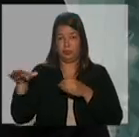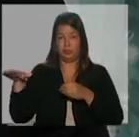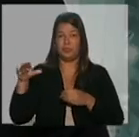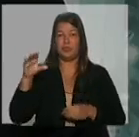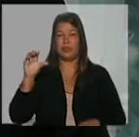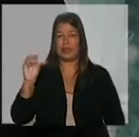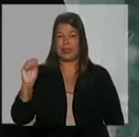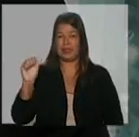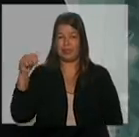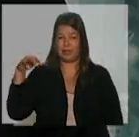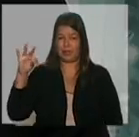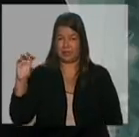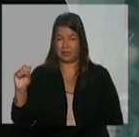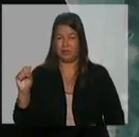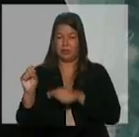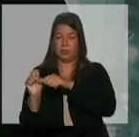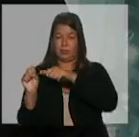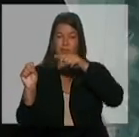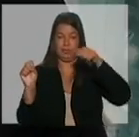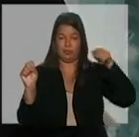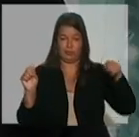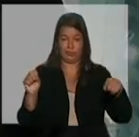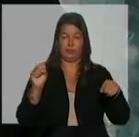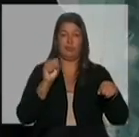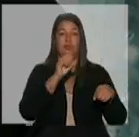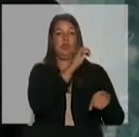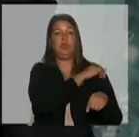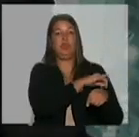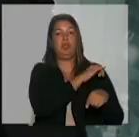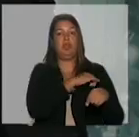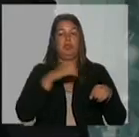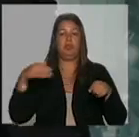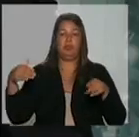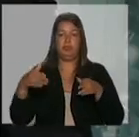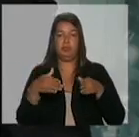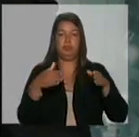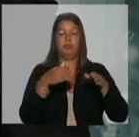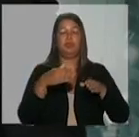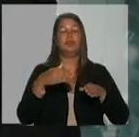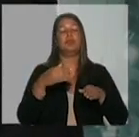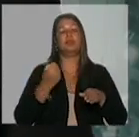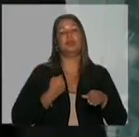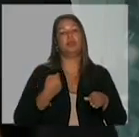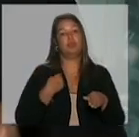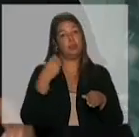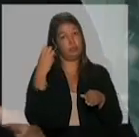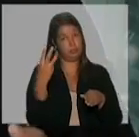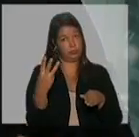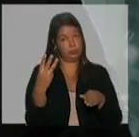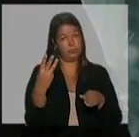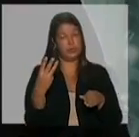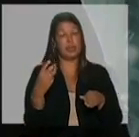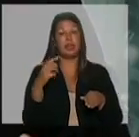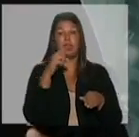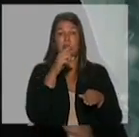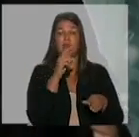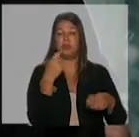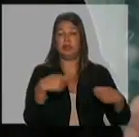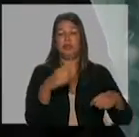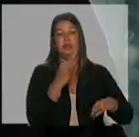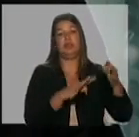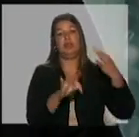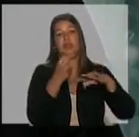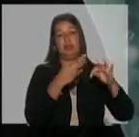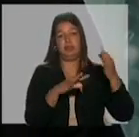da Bacia de Santos para a costa do Rio de Janeiro, que a gente chama de Rota 3, ok? Então, esse gás tem que chegar na costa e tem que